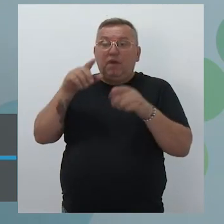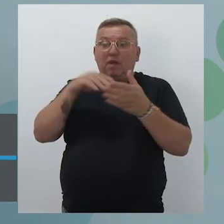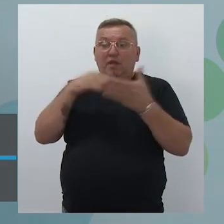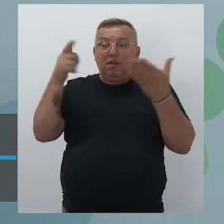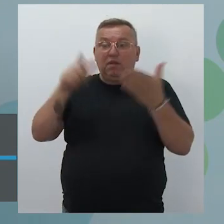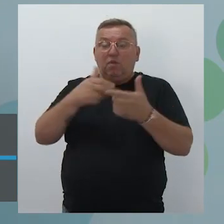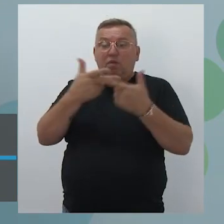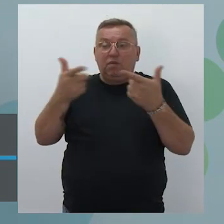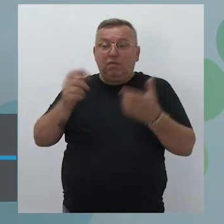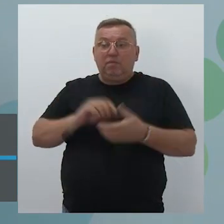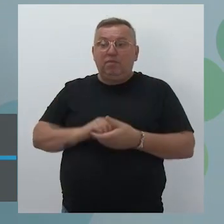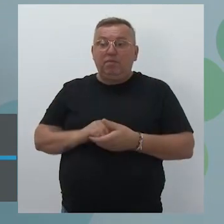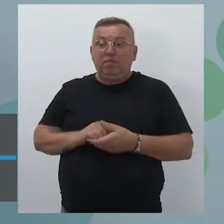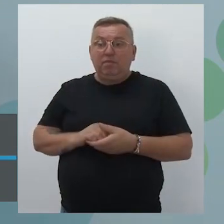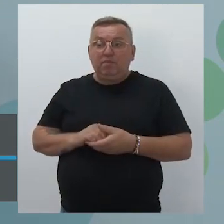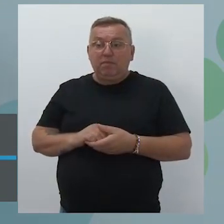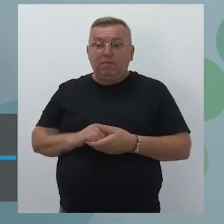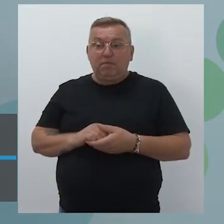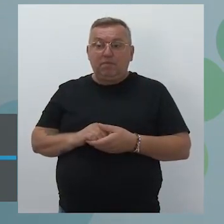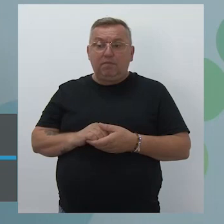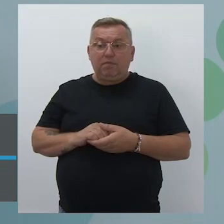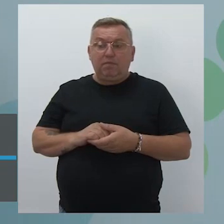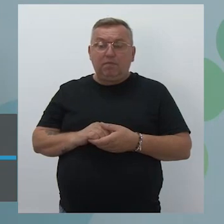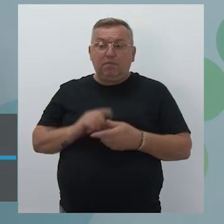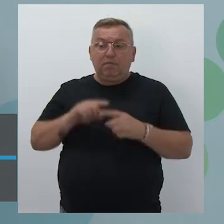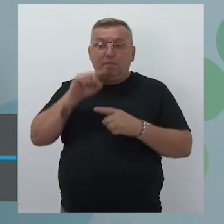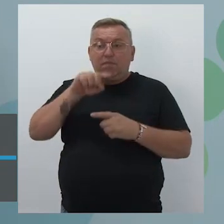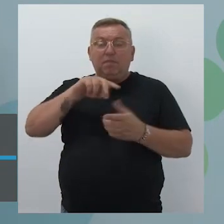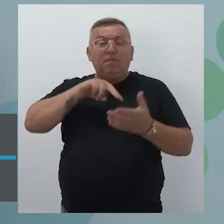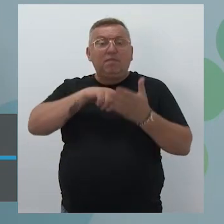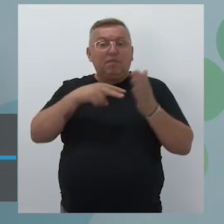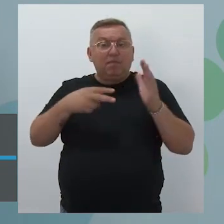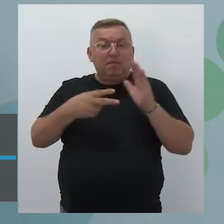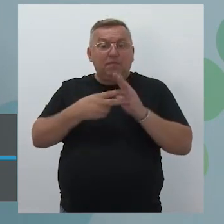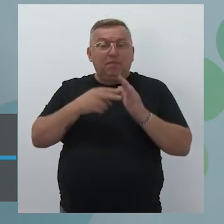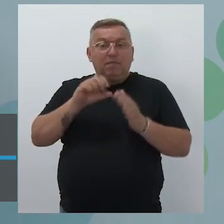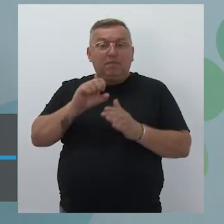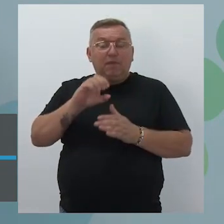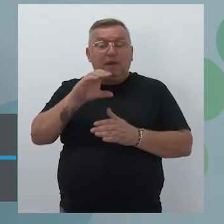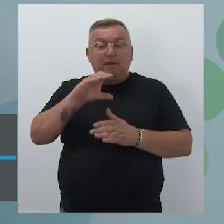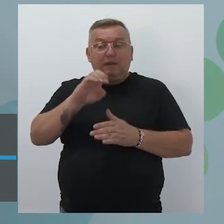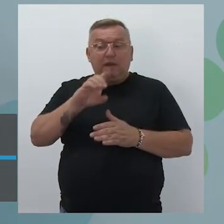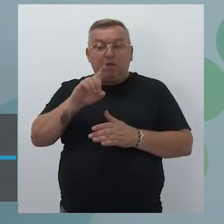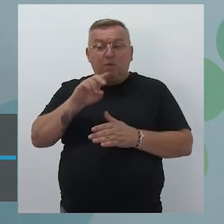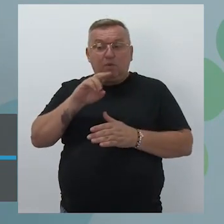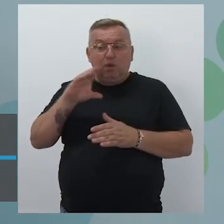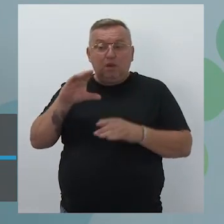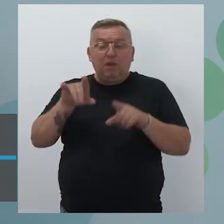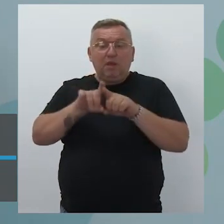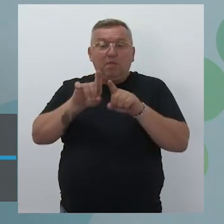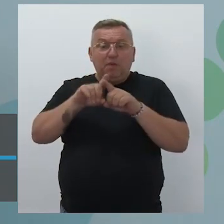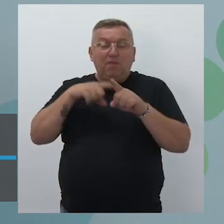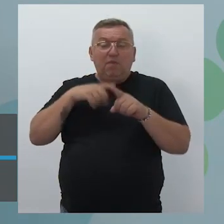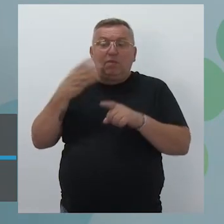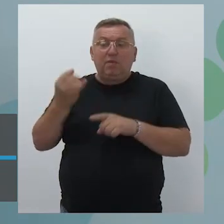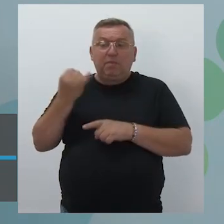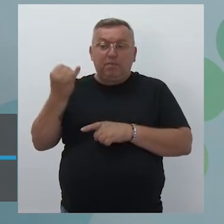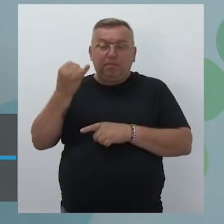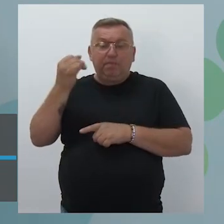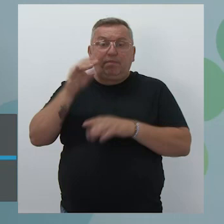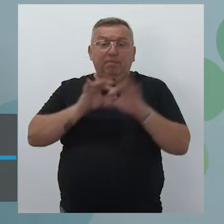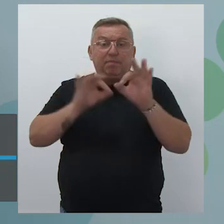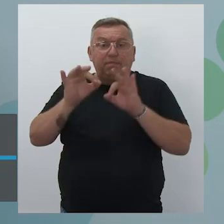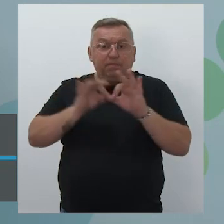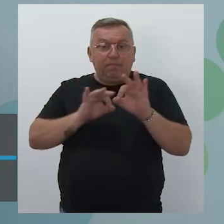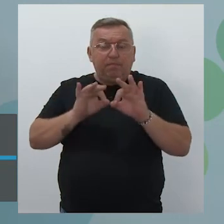outros componentes, né? E é nesse sentido que a SEDUC foi também muito importante neste